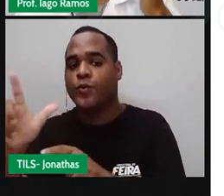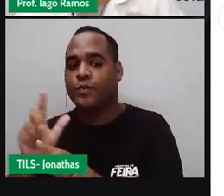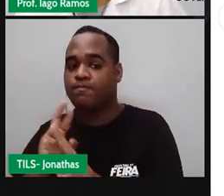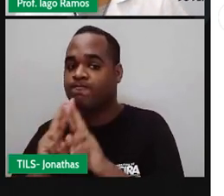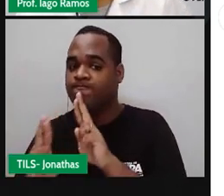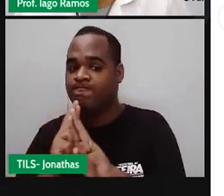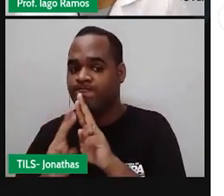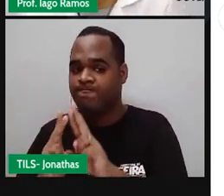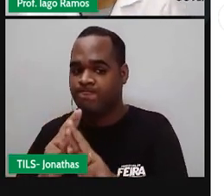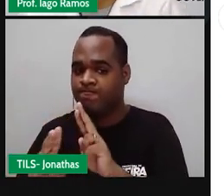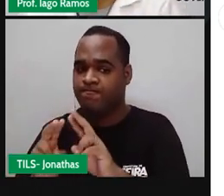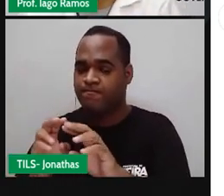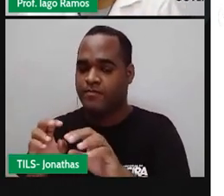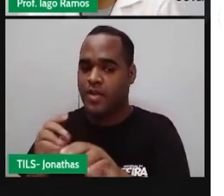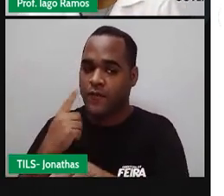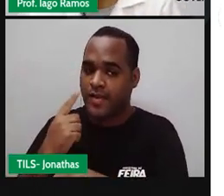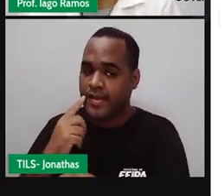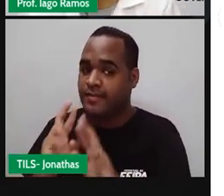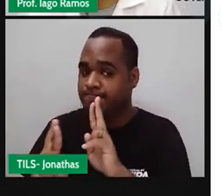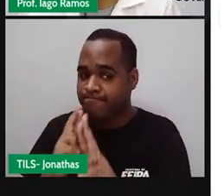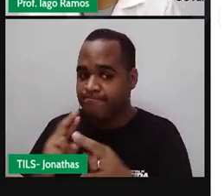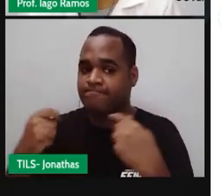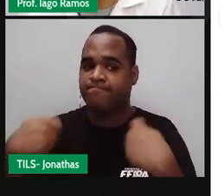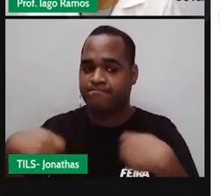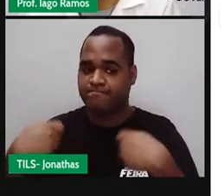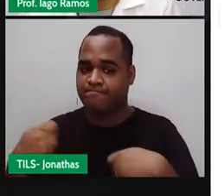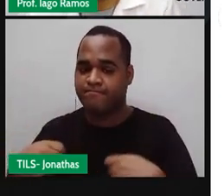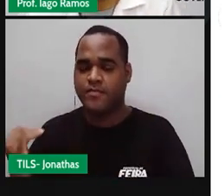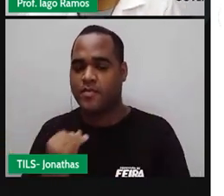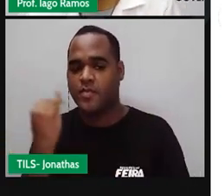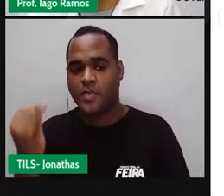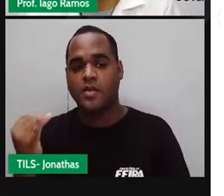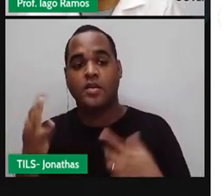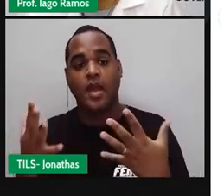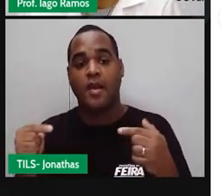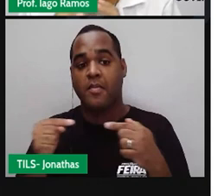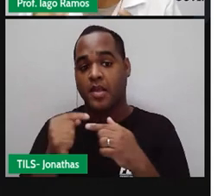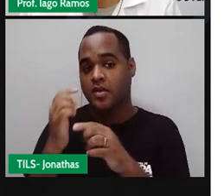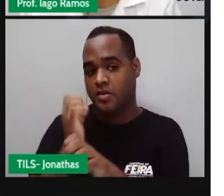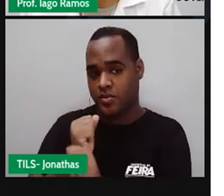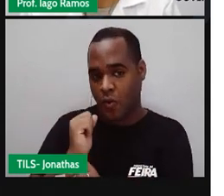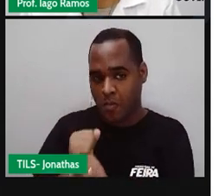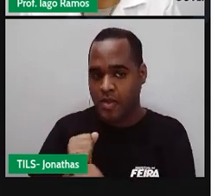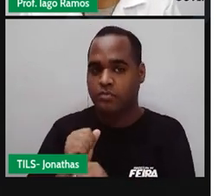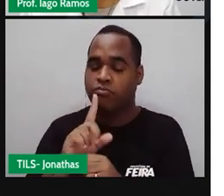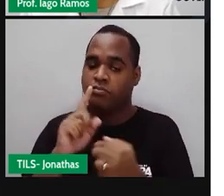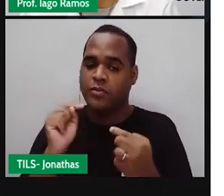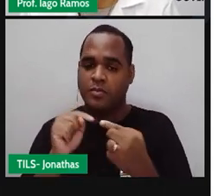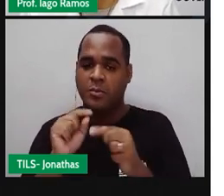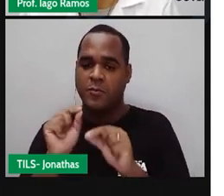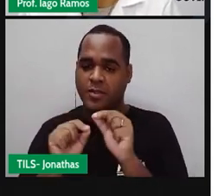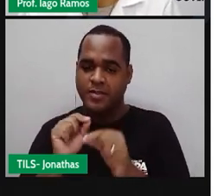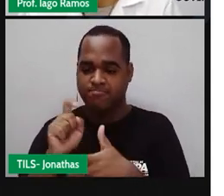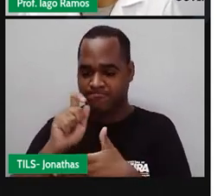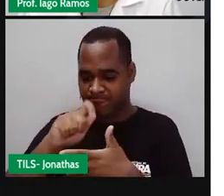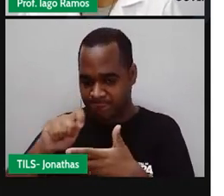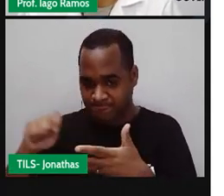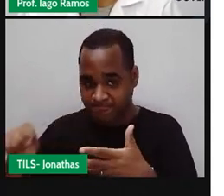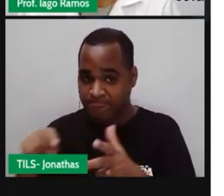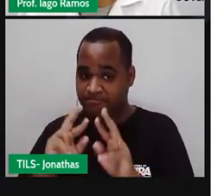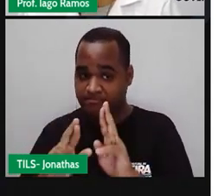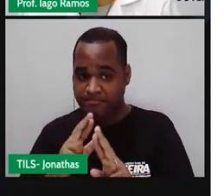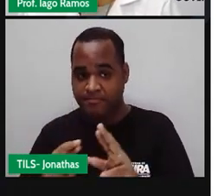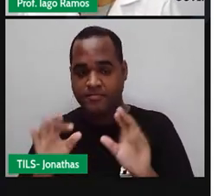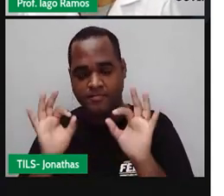material que são exercícios para você praticar essa coisa de frações equivalentes um conjunto de exercícios para